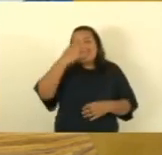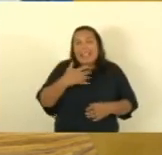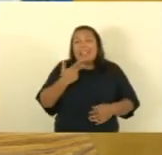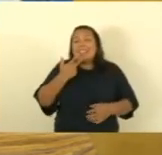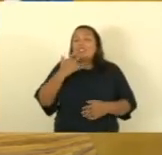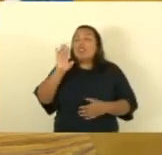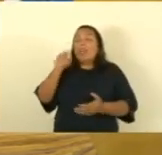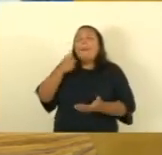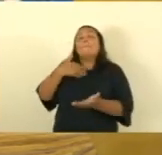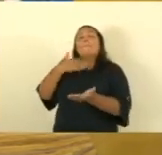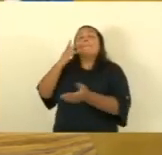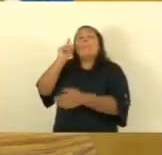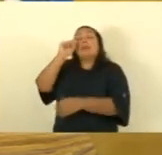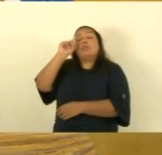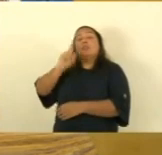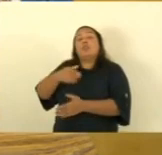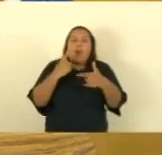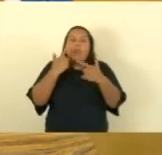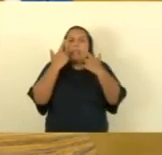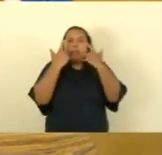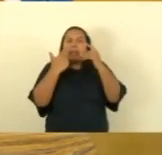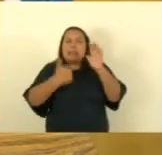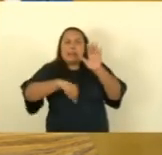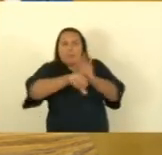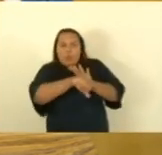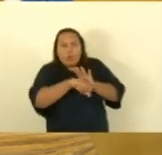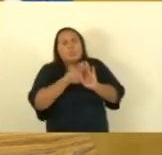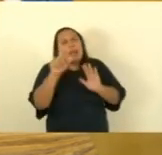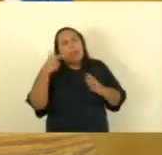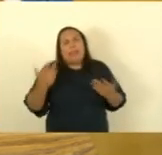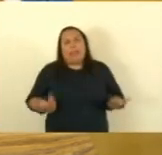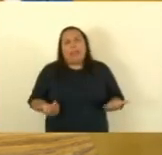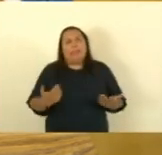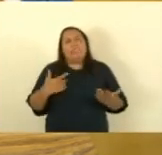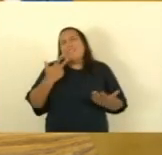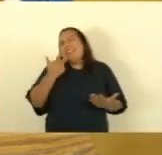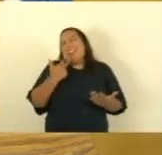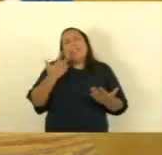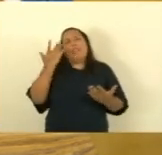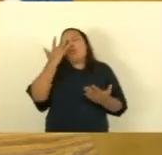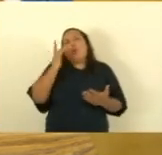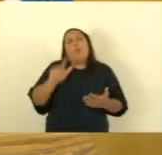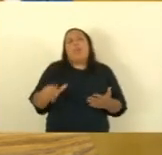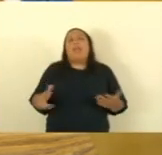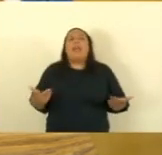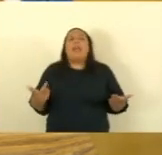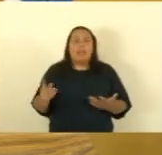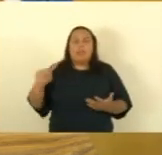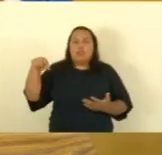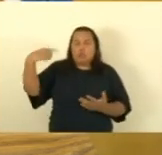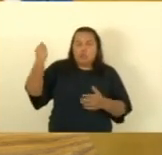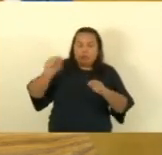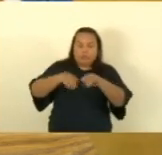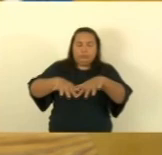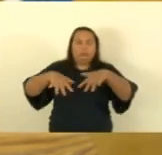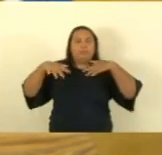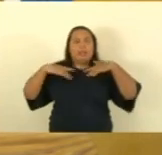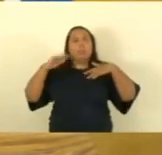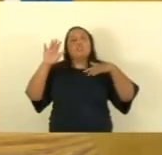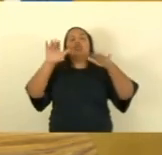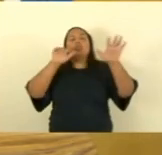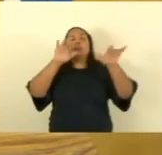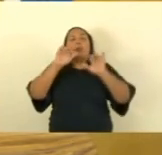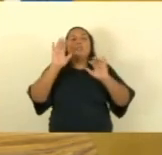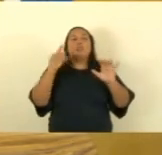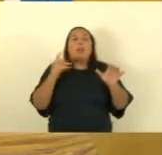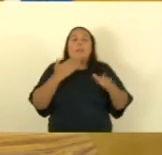desocupar hoje as terras de Aracruz já. Então não adianta falar que não é um ato criminoso. Porque é. Nós estamos chamando já,